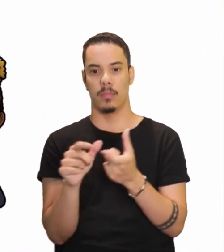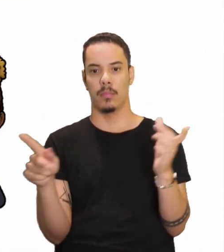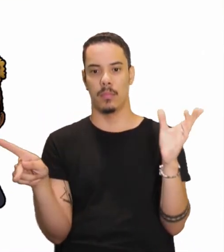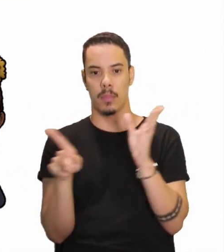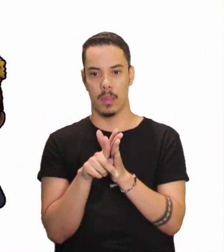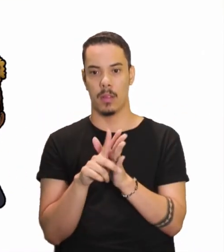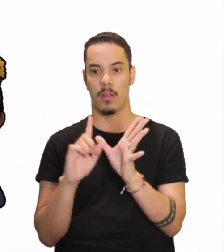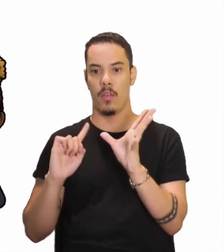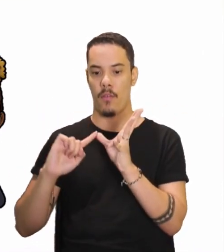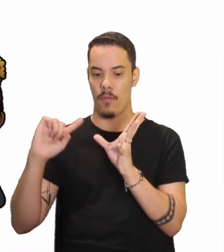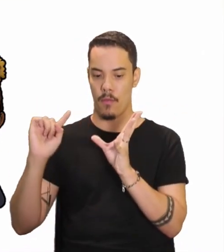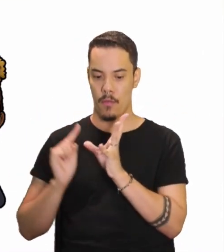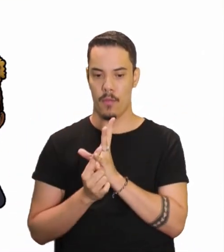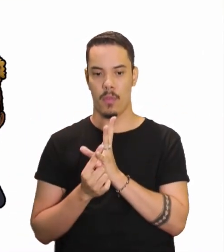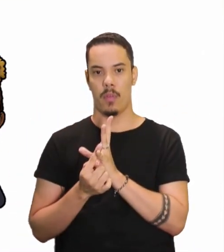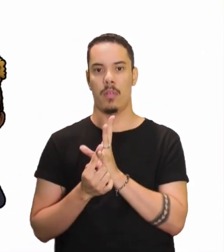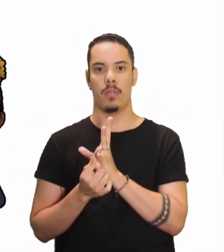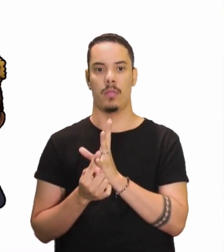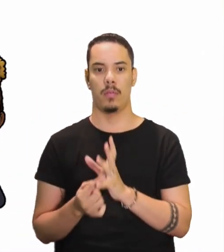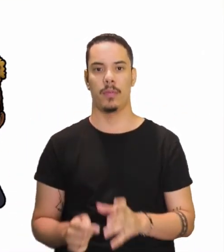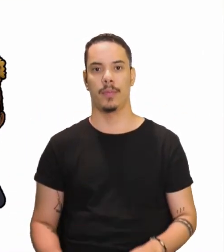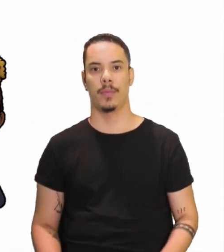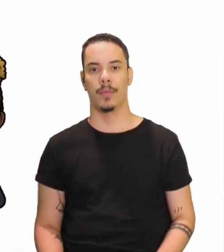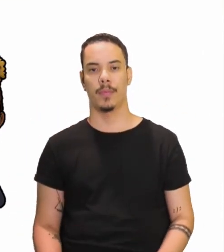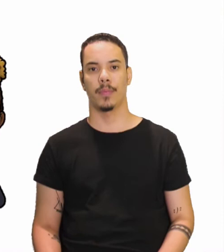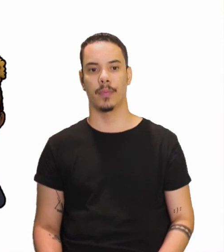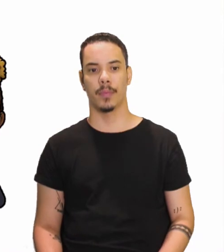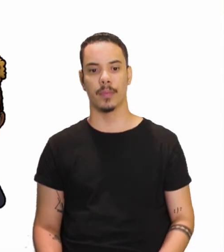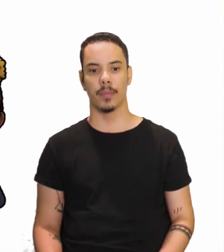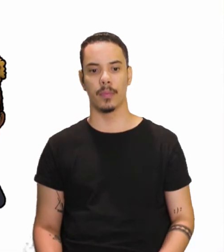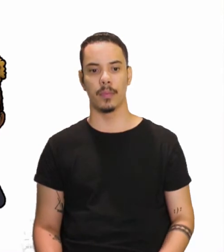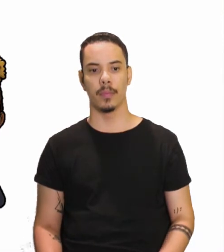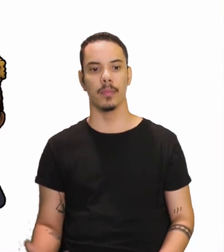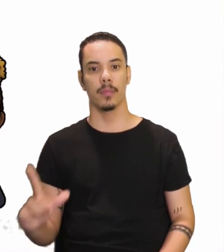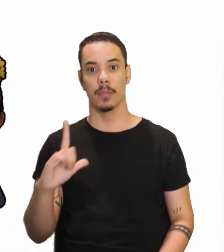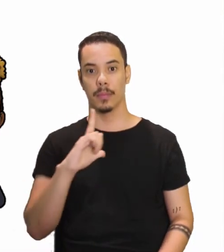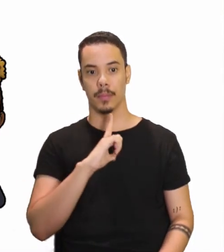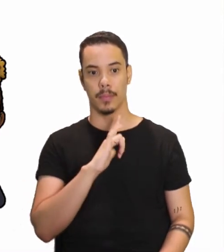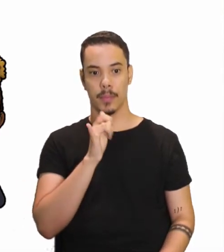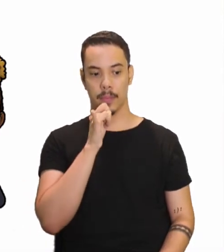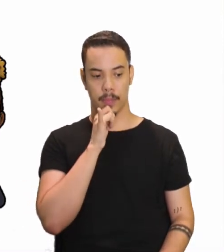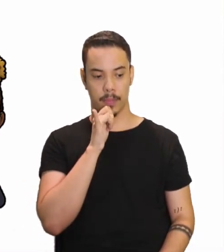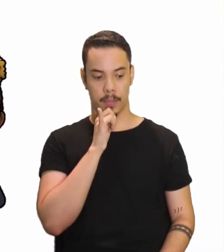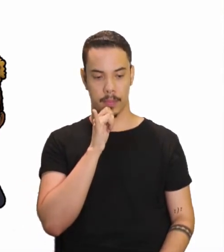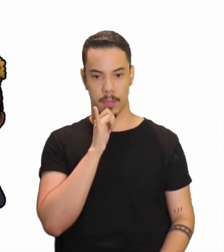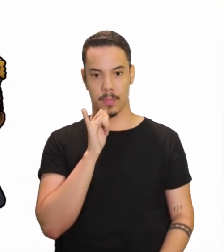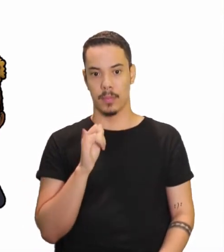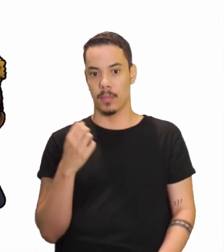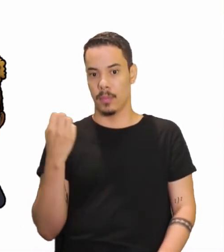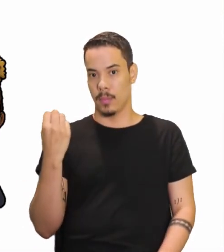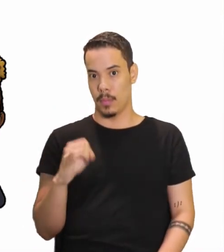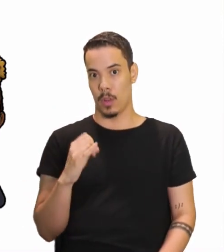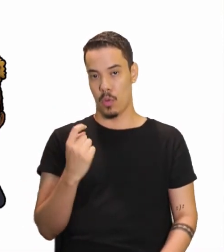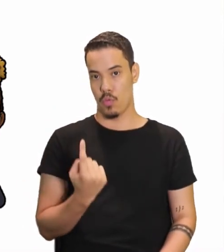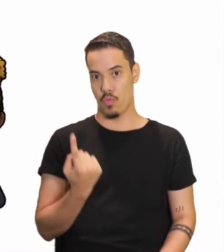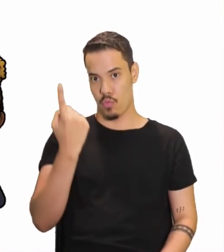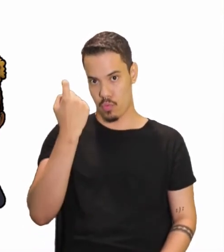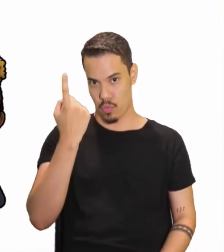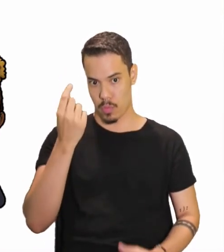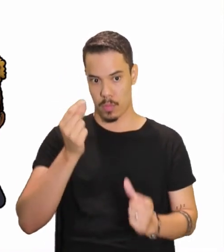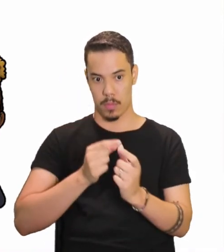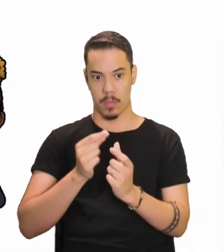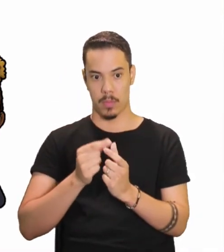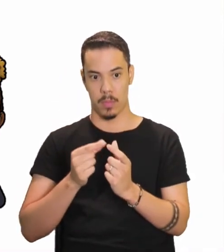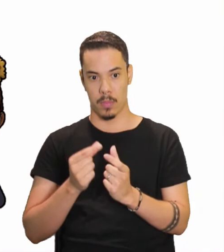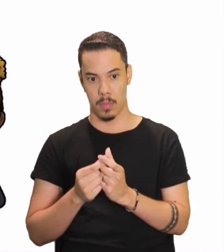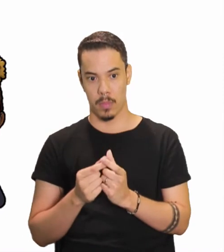A vogal, né? Muito então, bem. olha só, temos aqui o exemplo para vocês, ó. Quando eu tenho apenas uma sílaba,